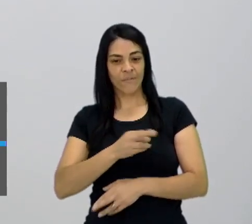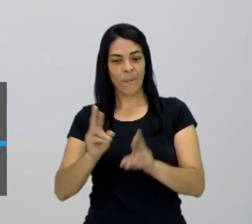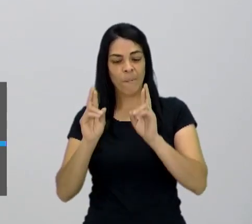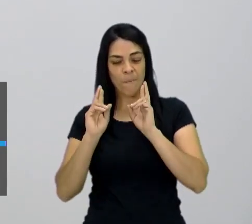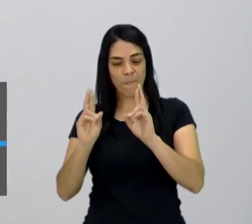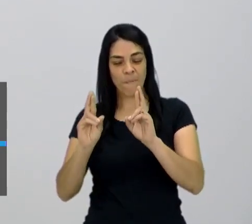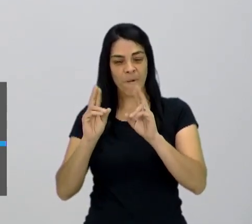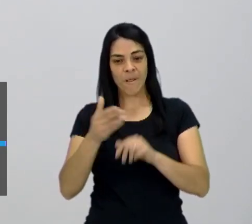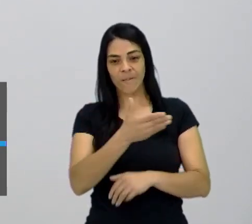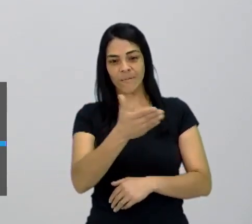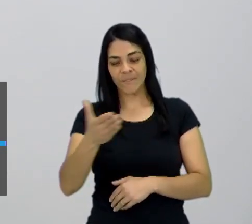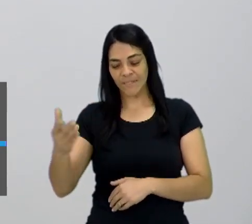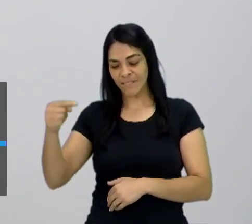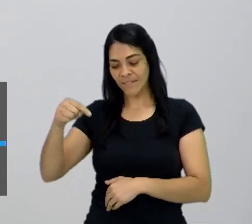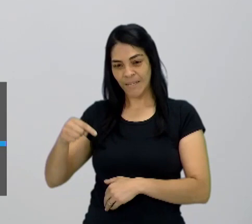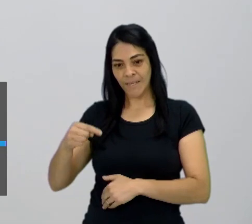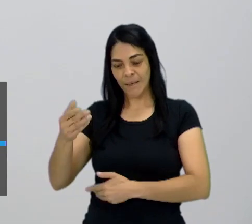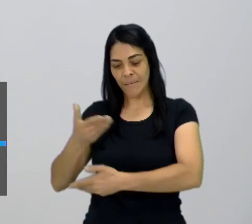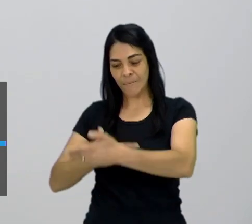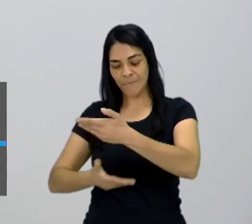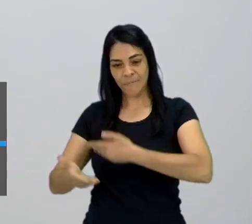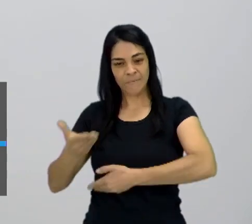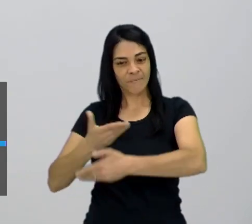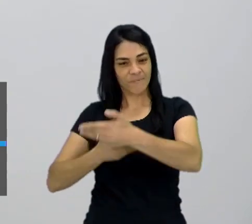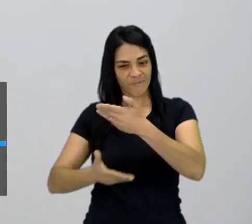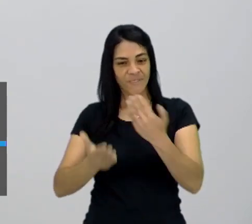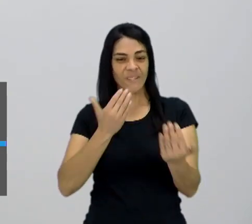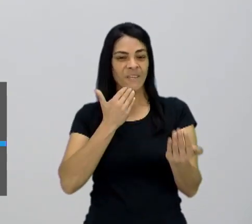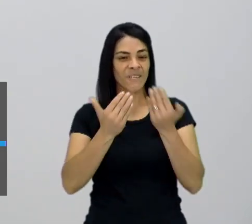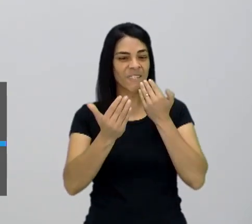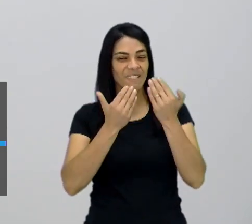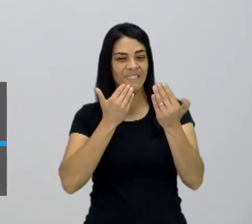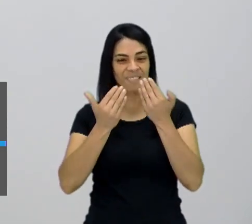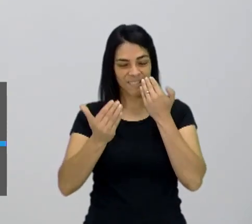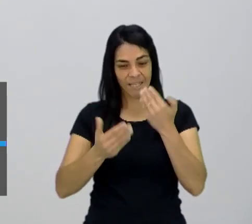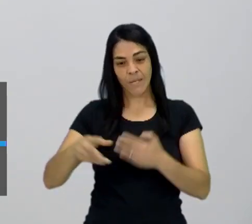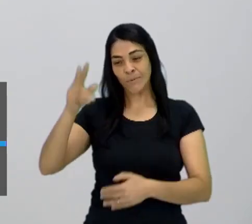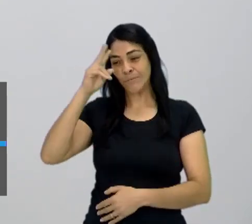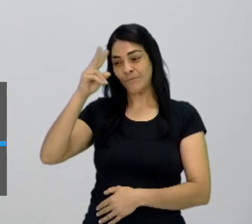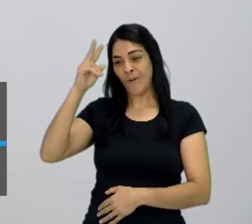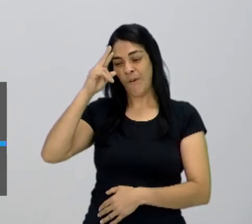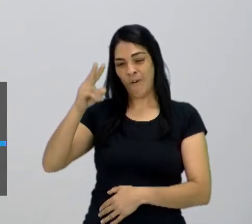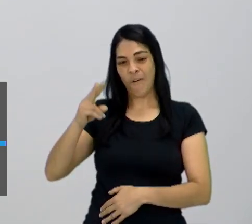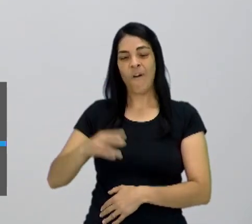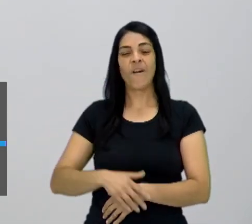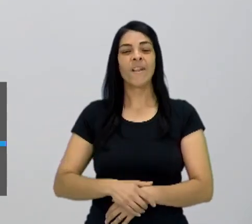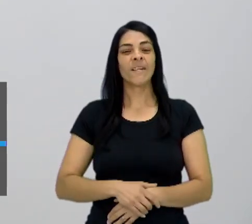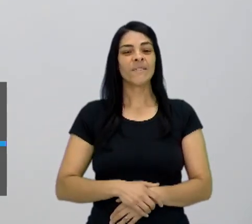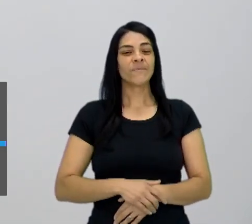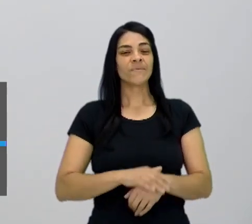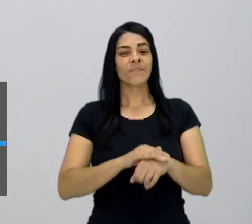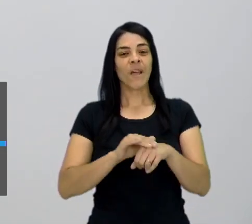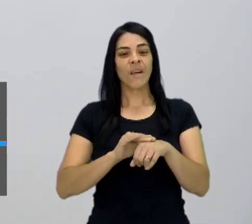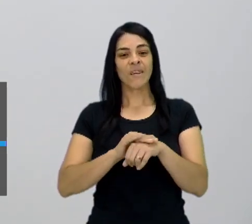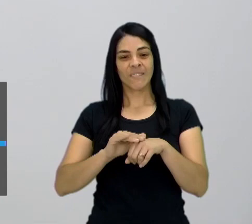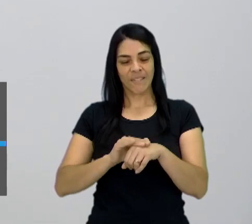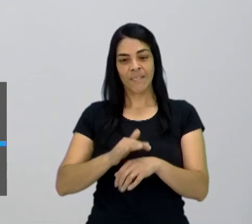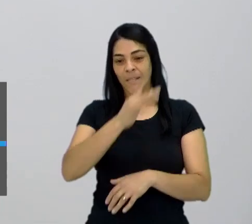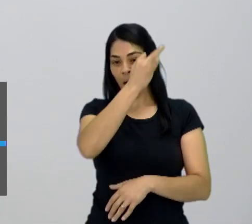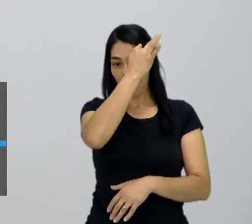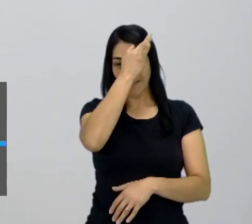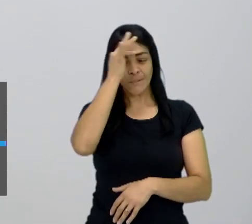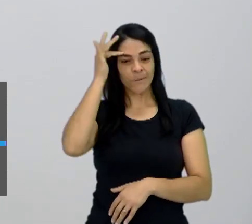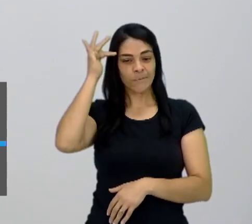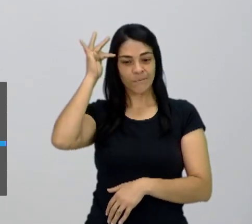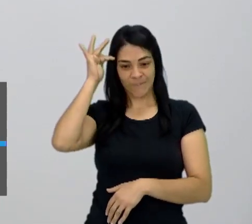gente interagir. Então, vão conversando comigo que hoje eu vou contar um pouco de história para vocês, a história do Tales de Mileto. E começamos